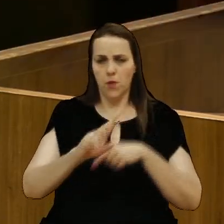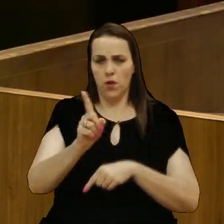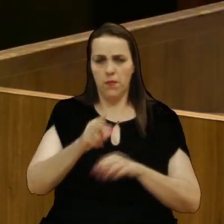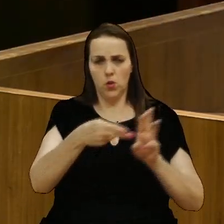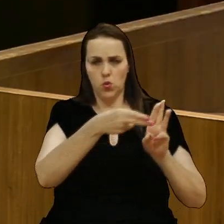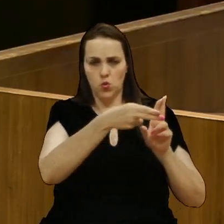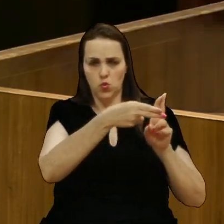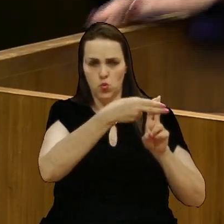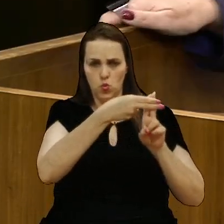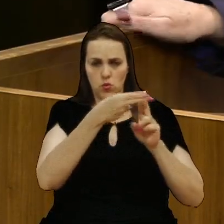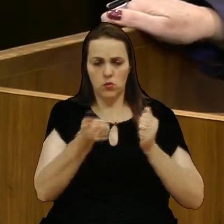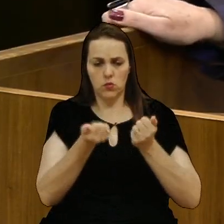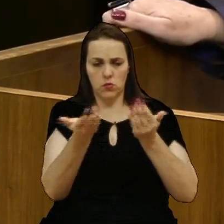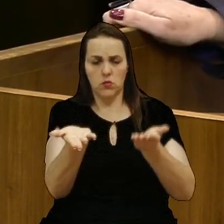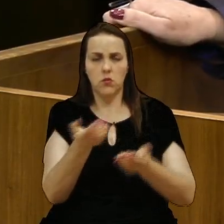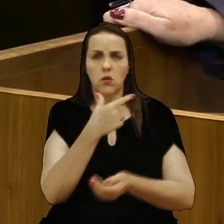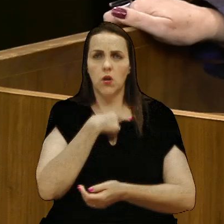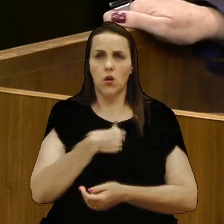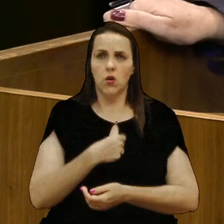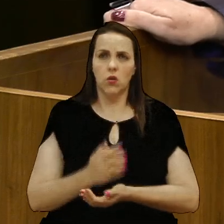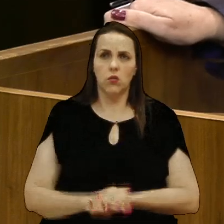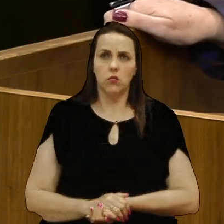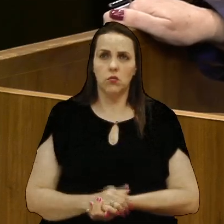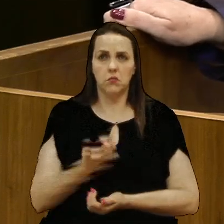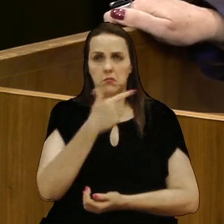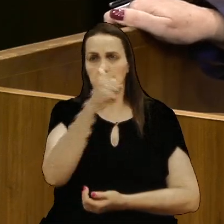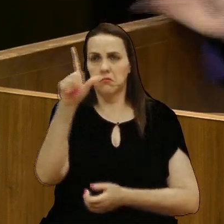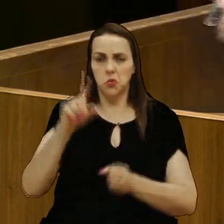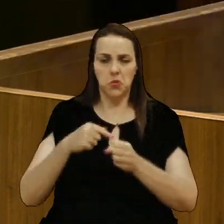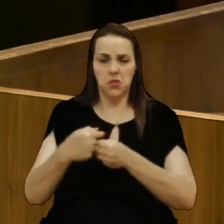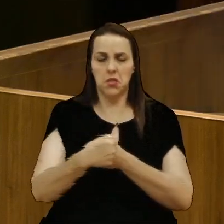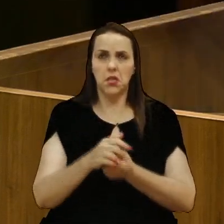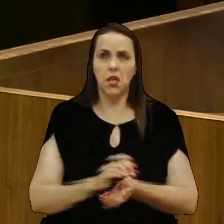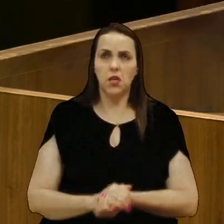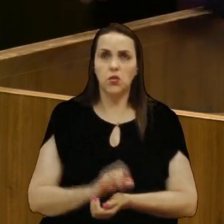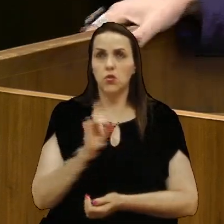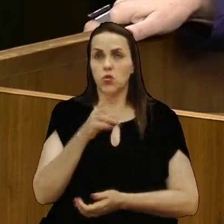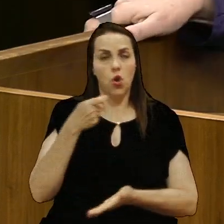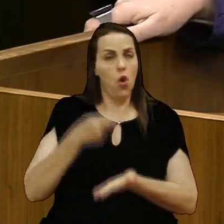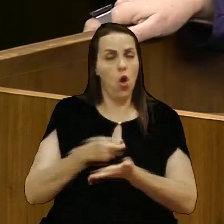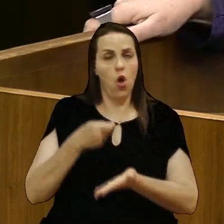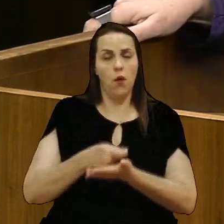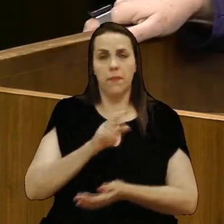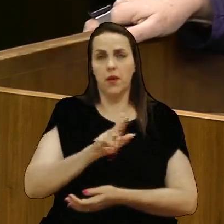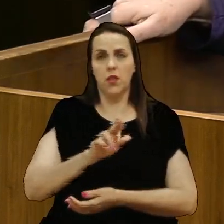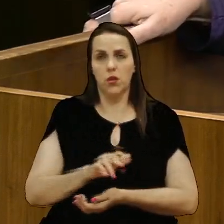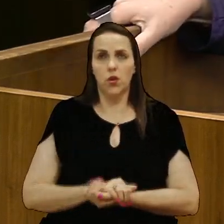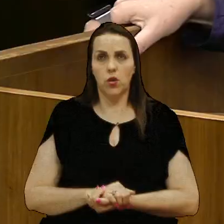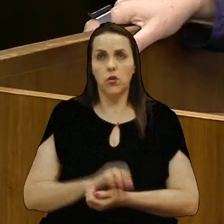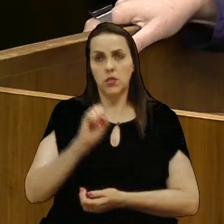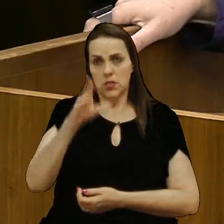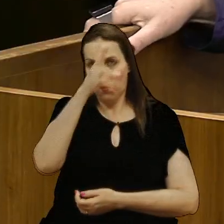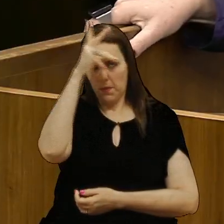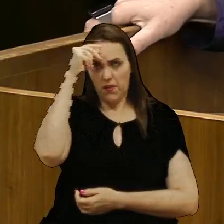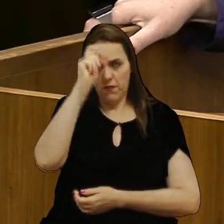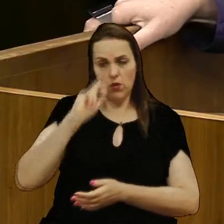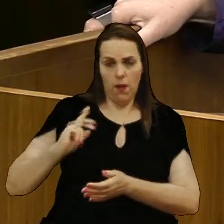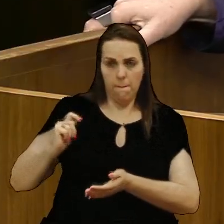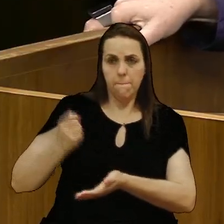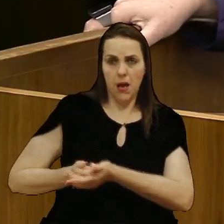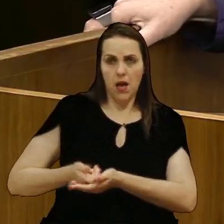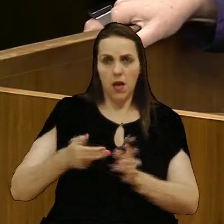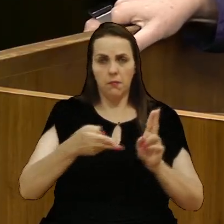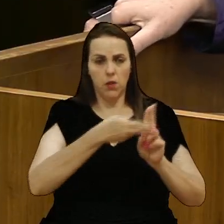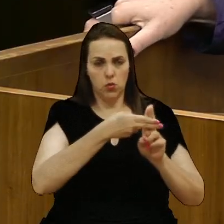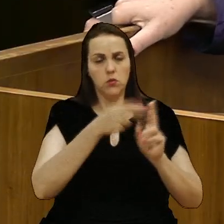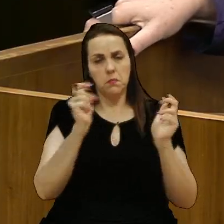SUS entregar nos seus municípios, só não é obrigatório. Então, se o prefeito quiser bancar isso pelo SUS,